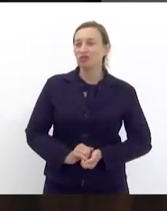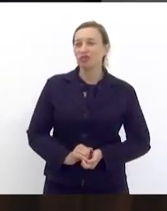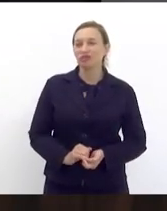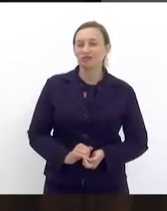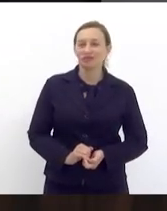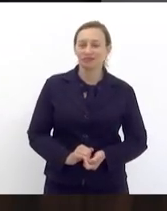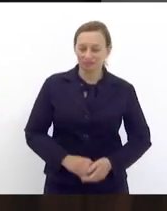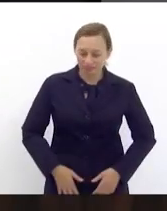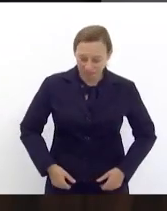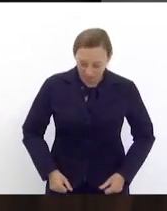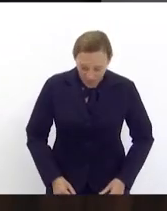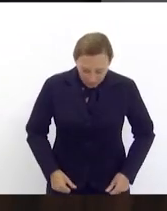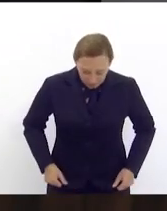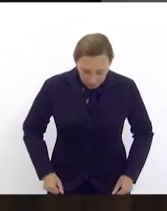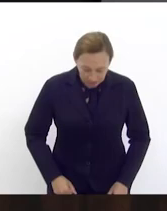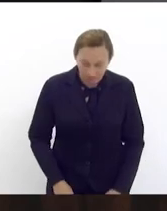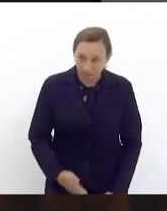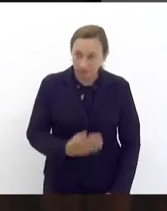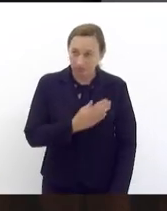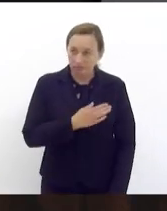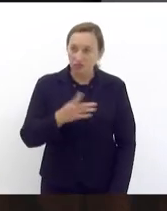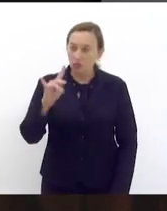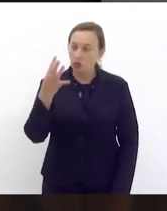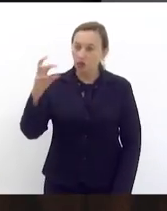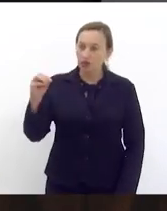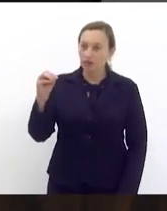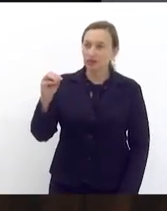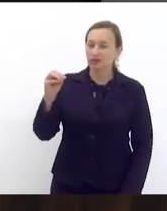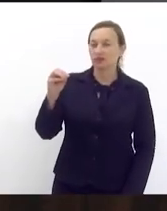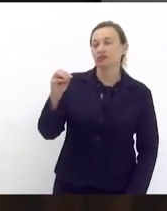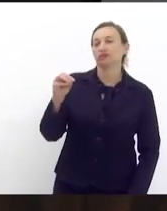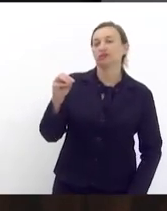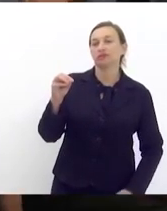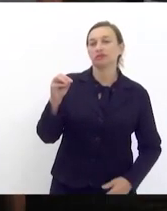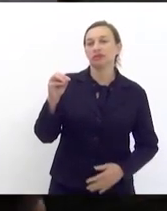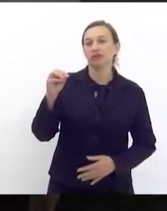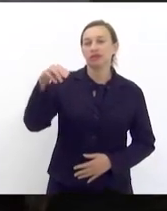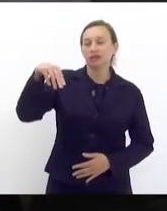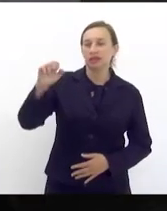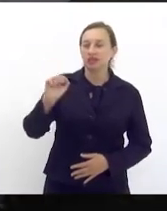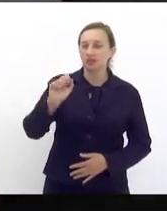Ficamos em posição de respeito para ouvirmos o hino nacional.